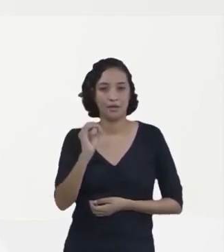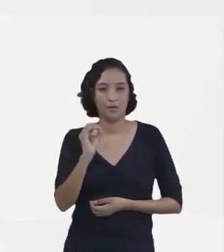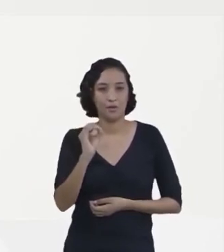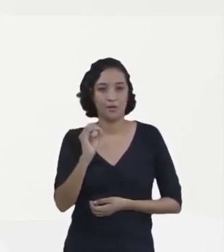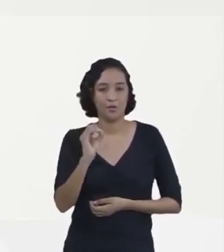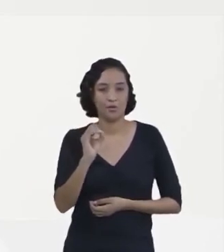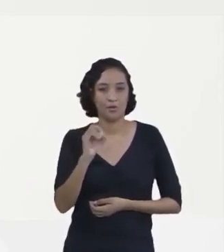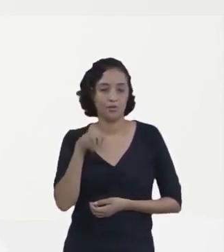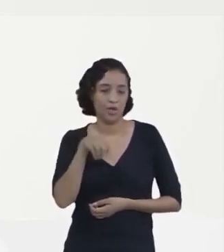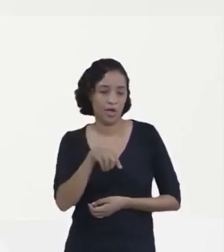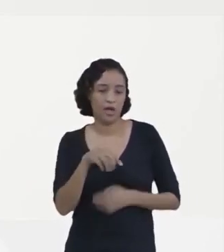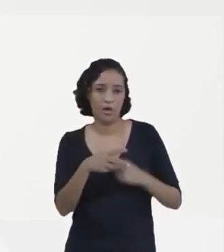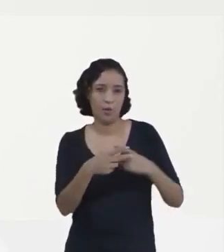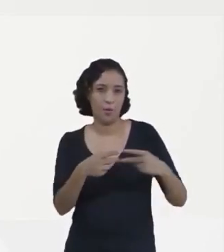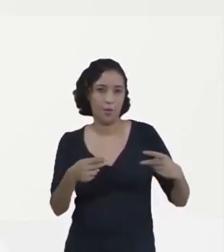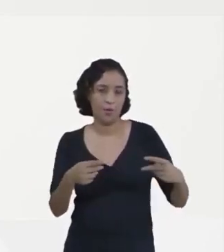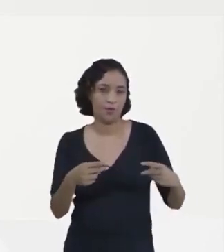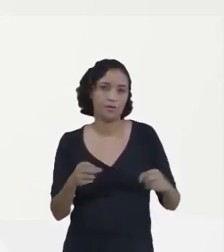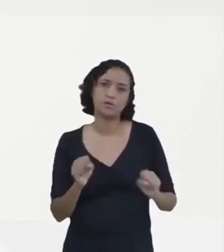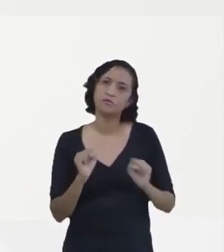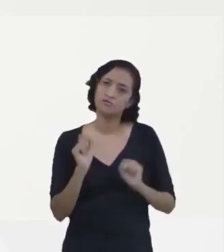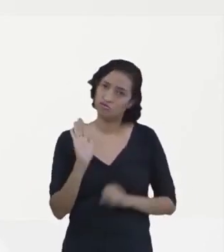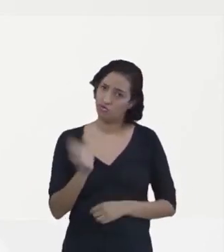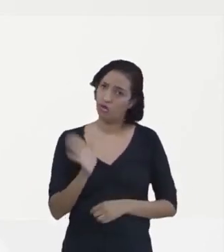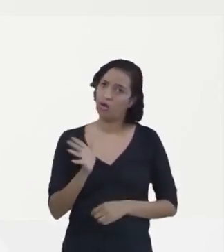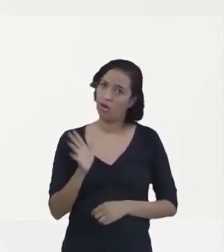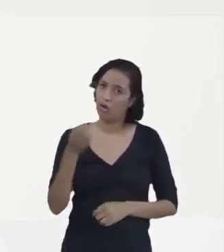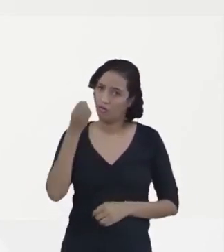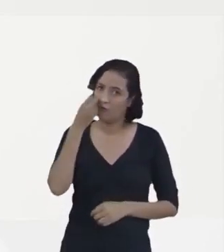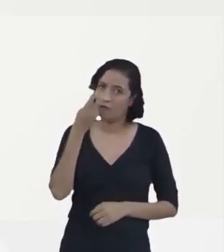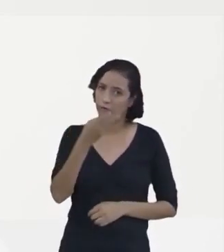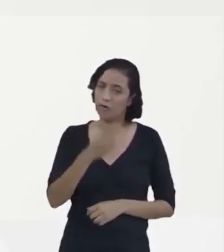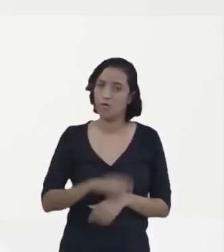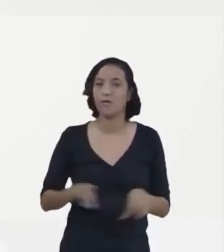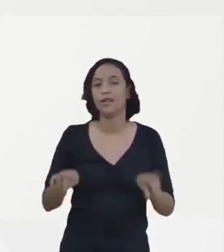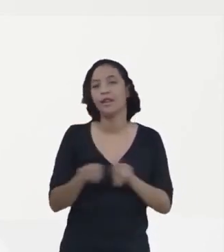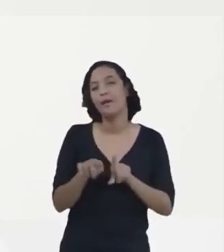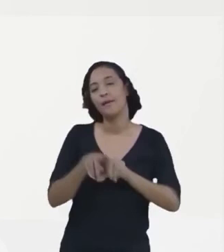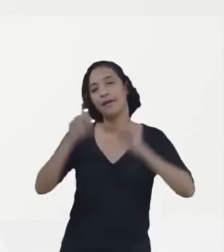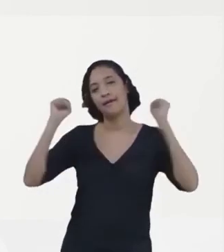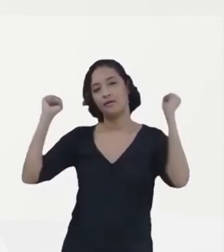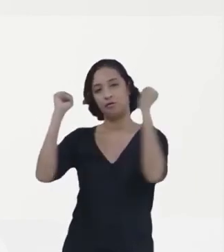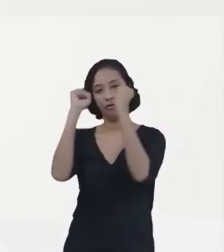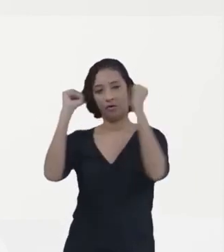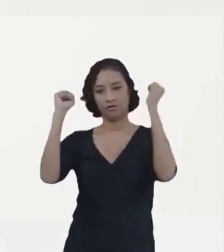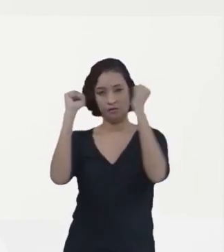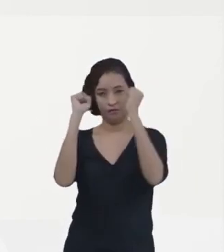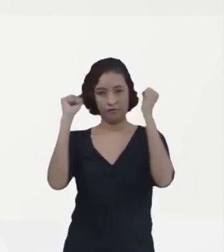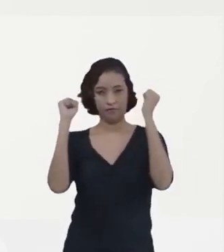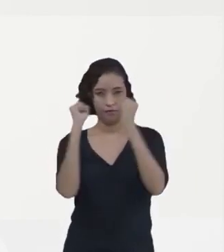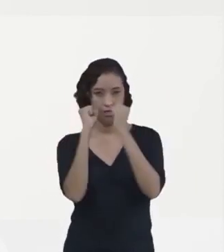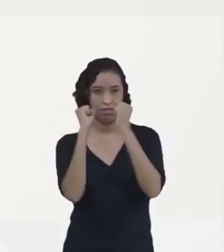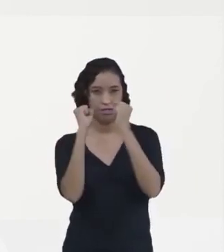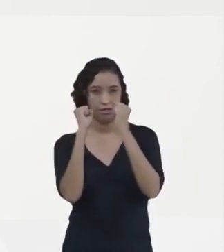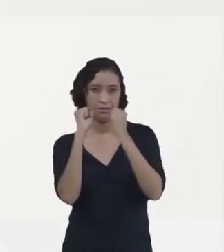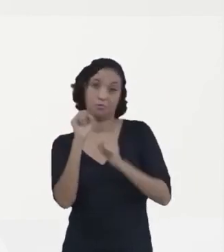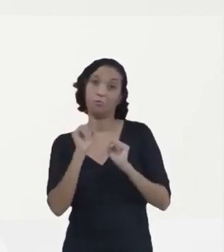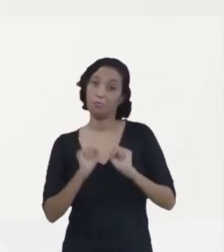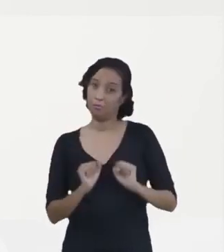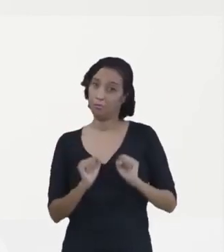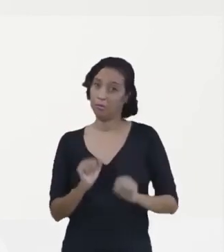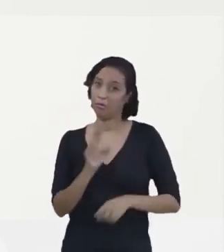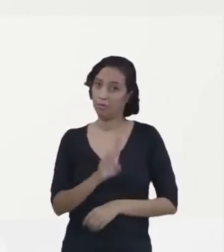objeto. Então, você já deve ter ouvido falar muito isso. Nas aulas de educação física, tem algumas coisas aí que aparecem nas aulas de educação